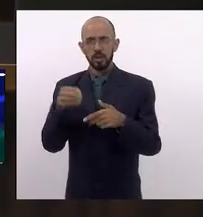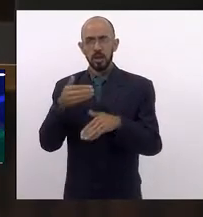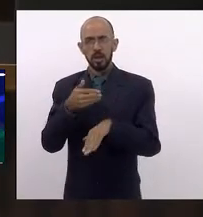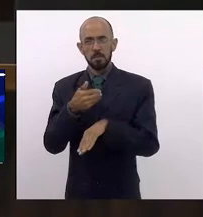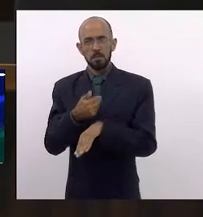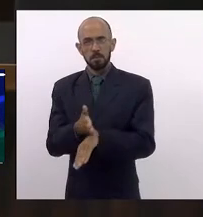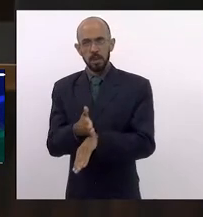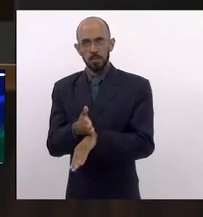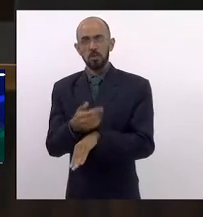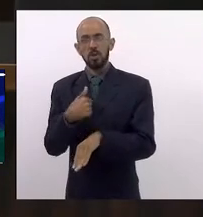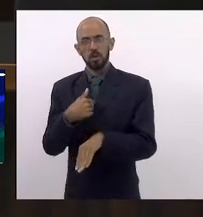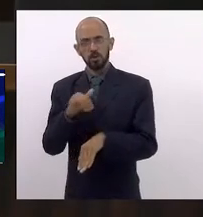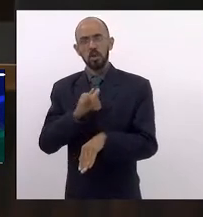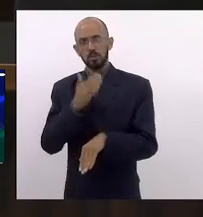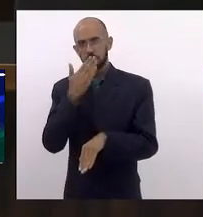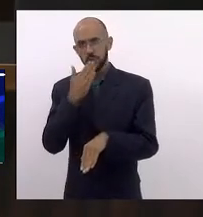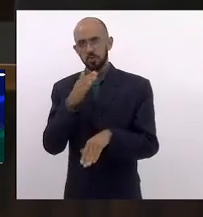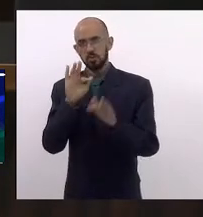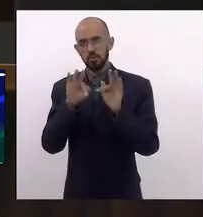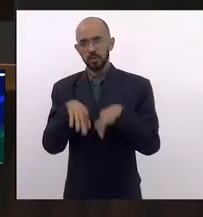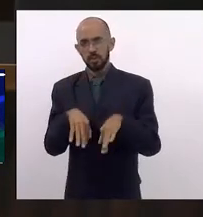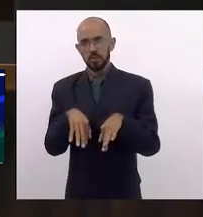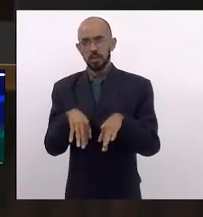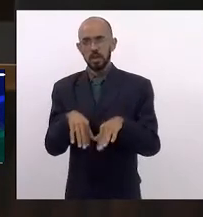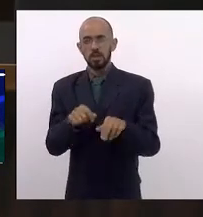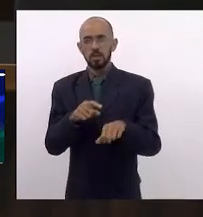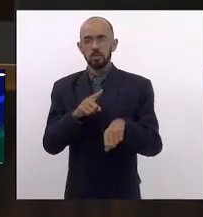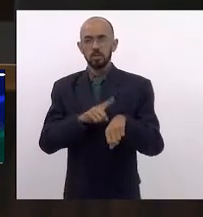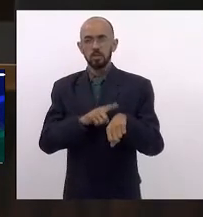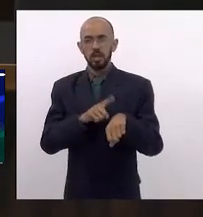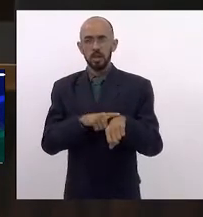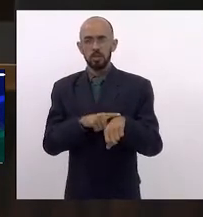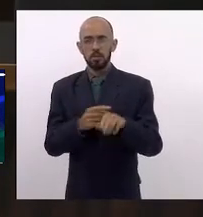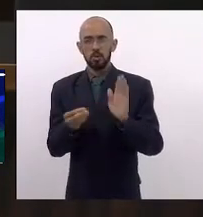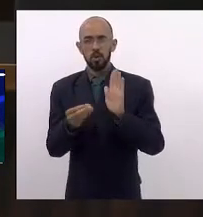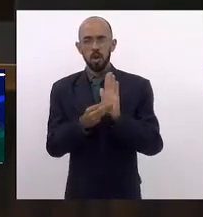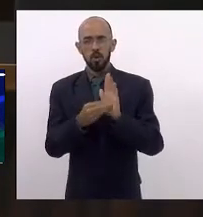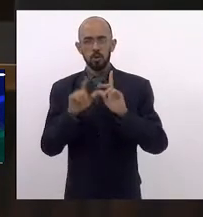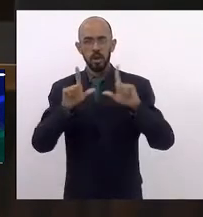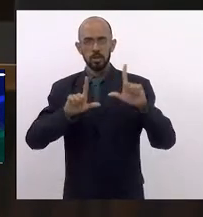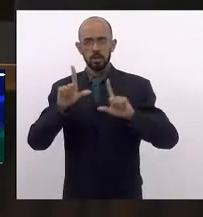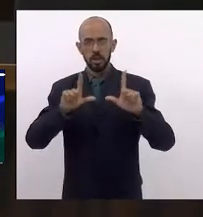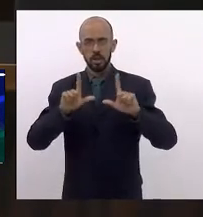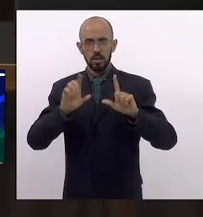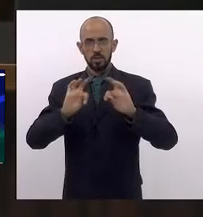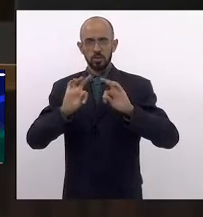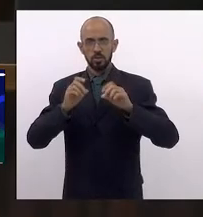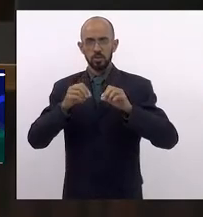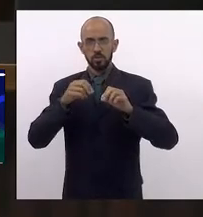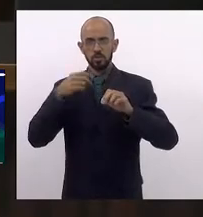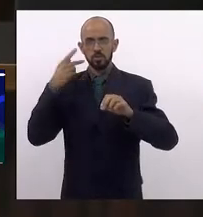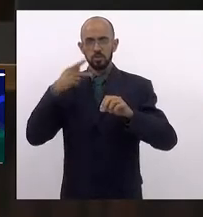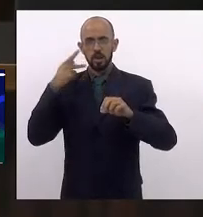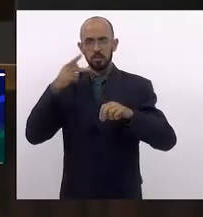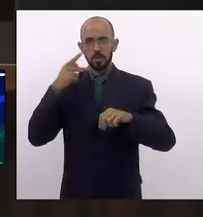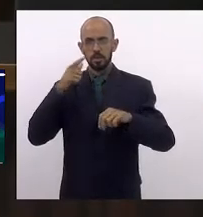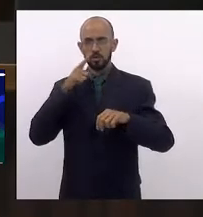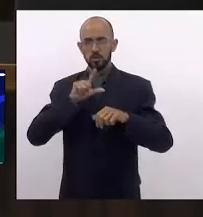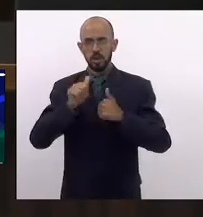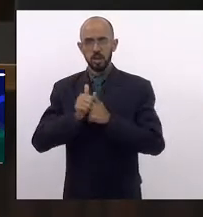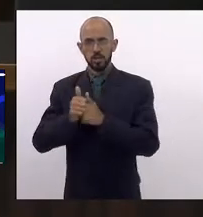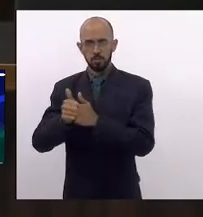eu tenho um pedido para concluir e o tempo eu marco na tela e todos os parlamentares conseguem acompanhar